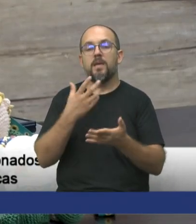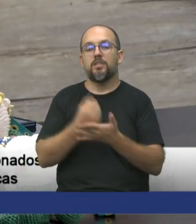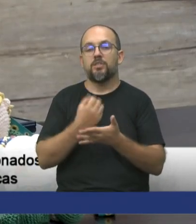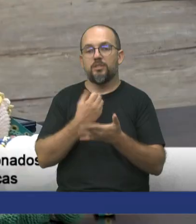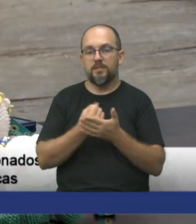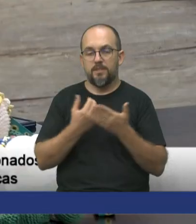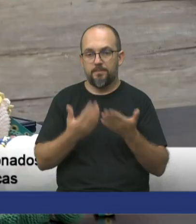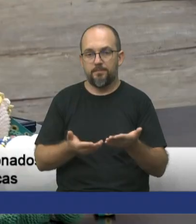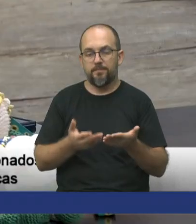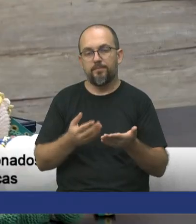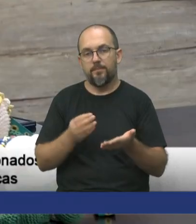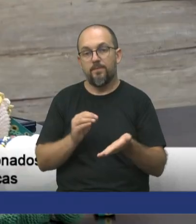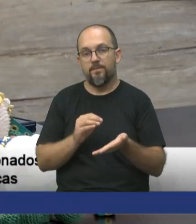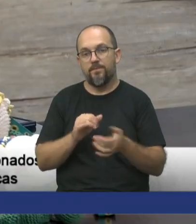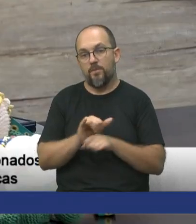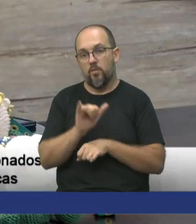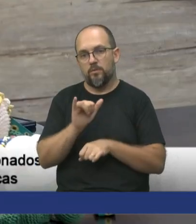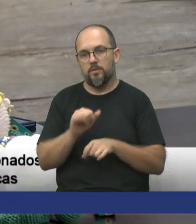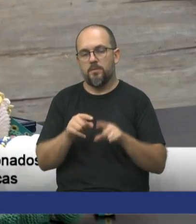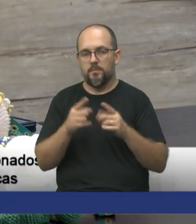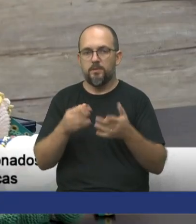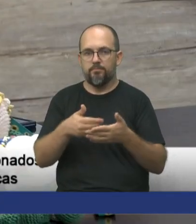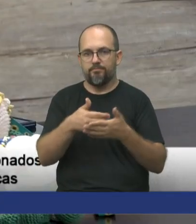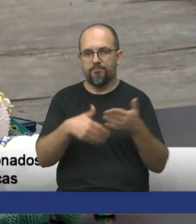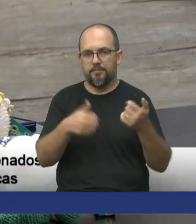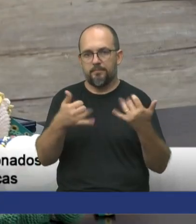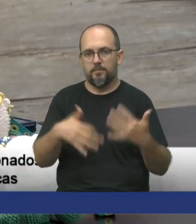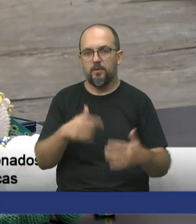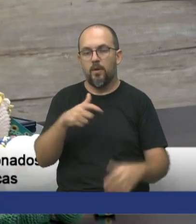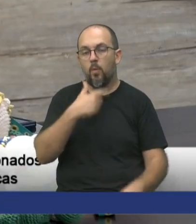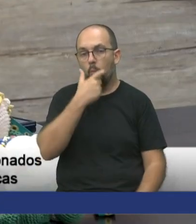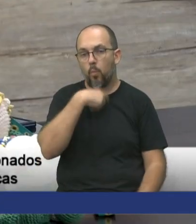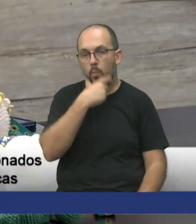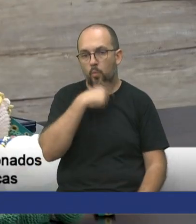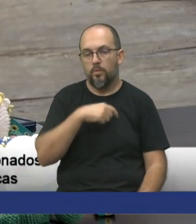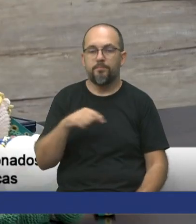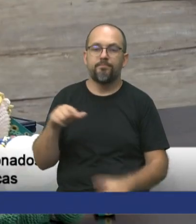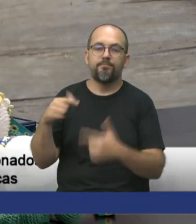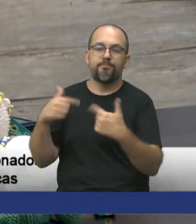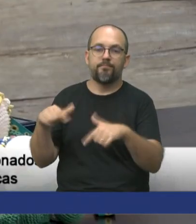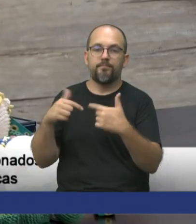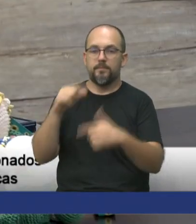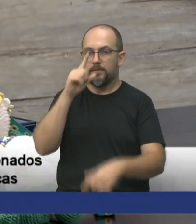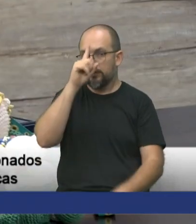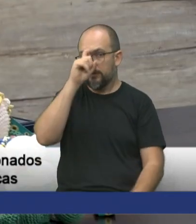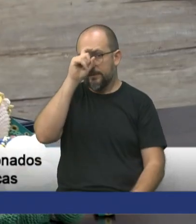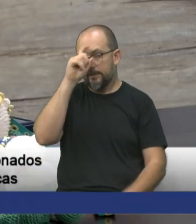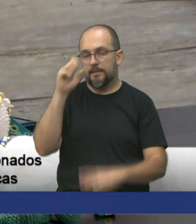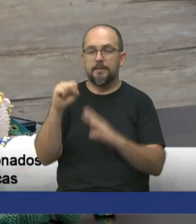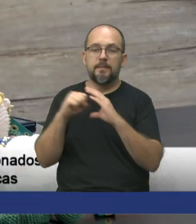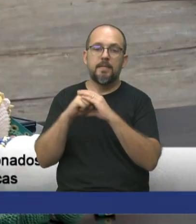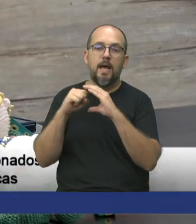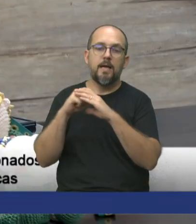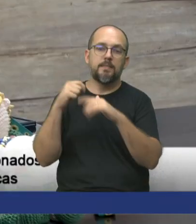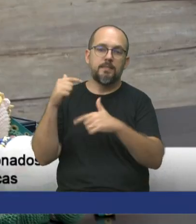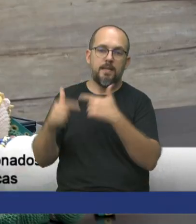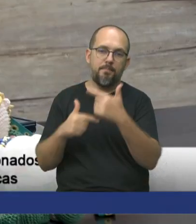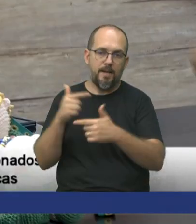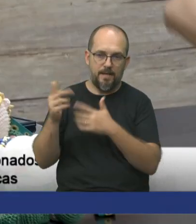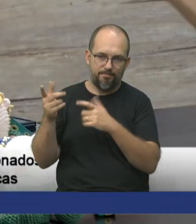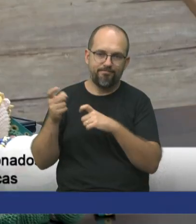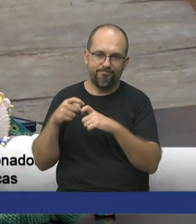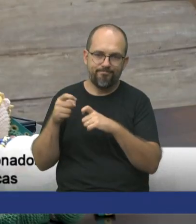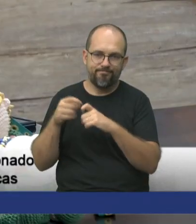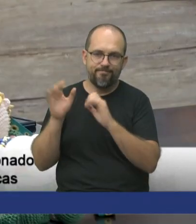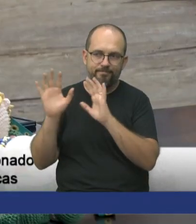a ausência mais justificada do doutor Paulo de Tarso, que está na Santa Casa agora, está trabalhando, mas